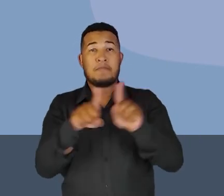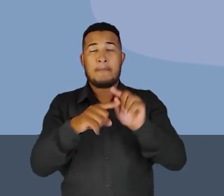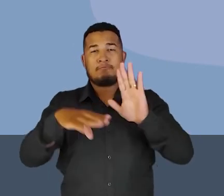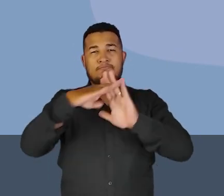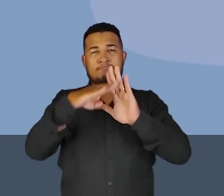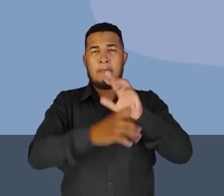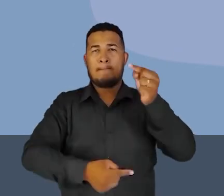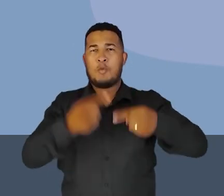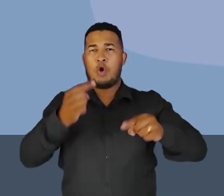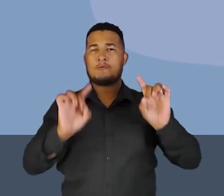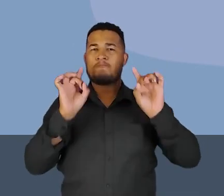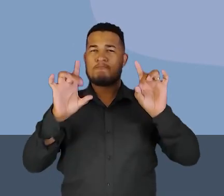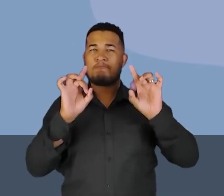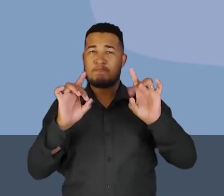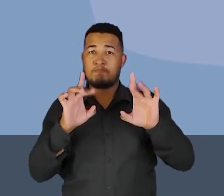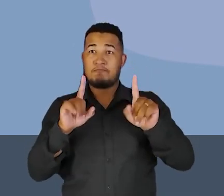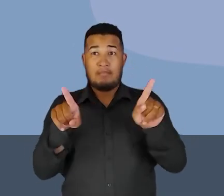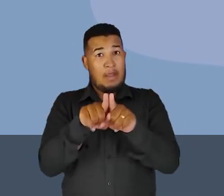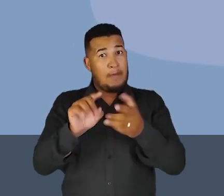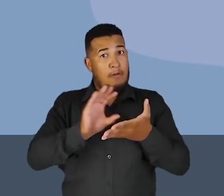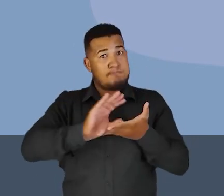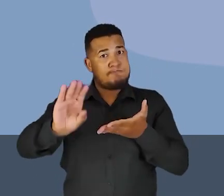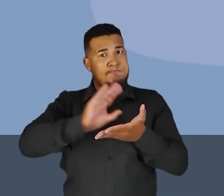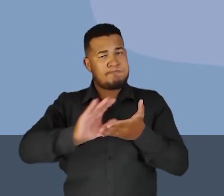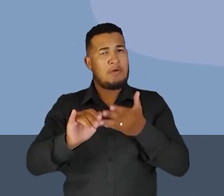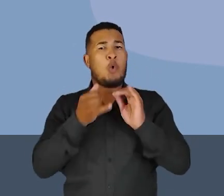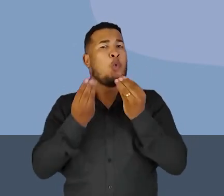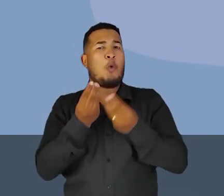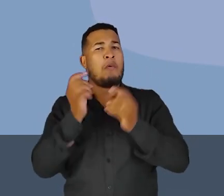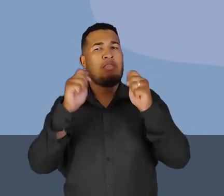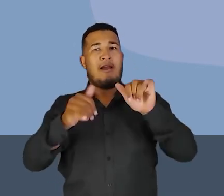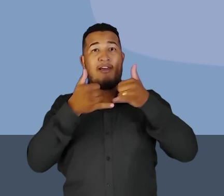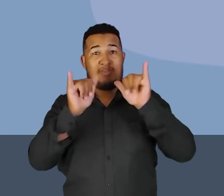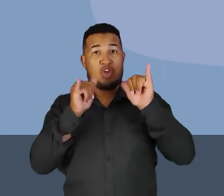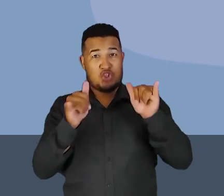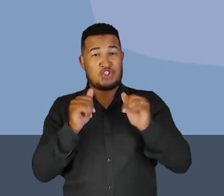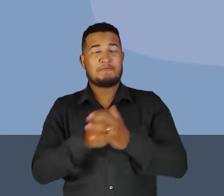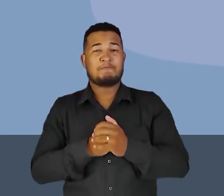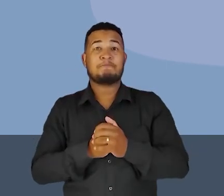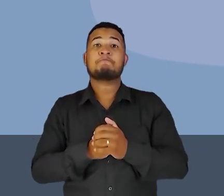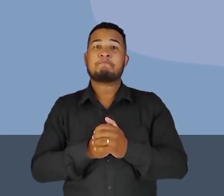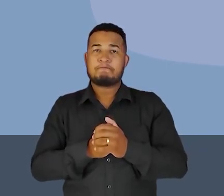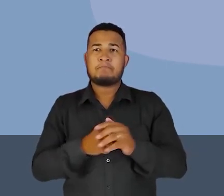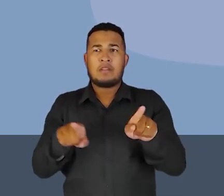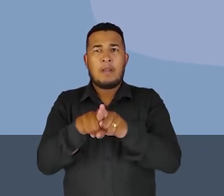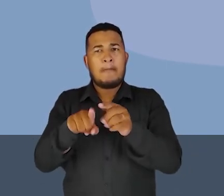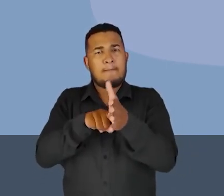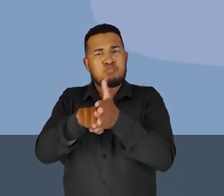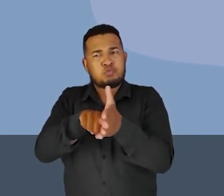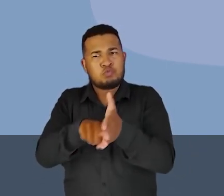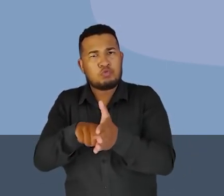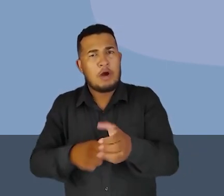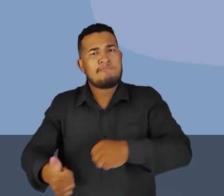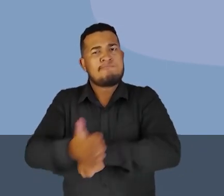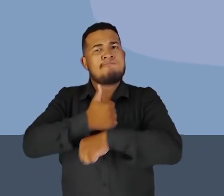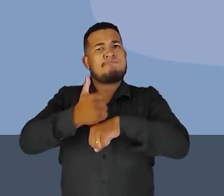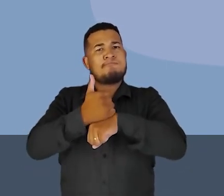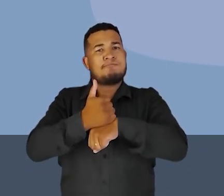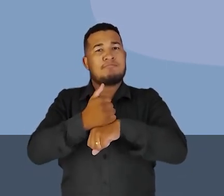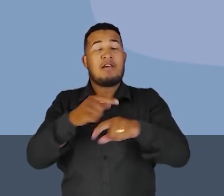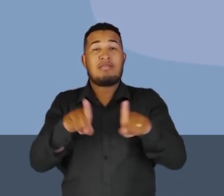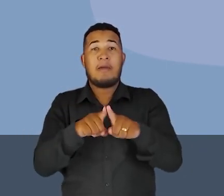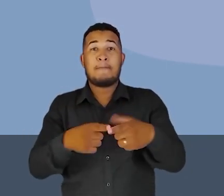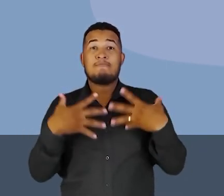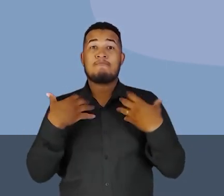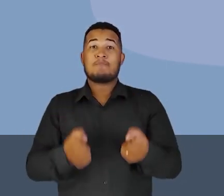ambientais específicas, investimentos em fontes de energias alternativas, aumentos de pesquisa em eficiência energética e adoção,